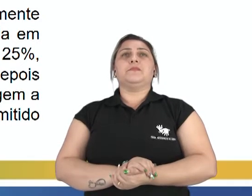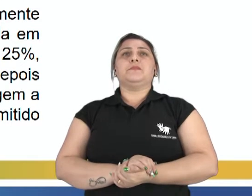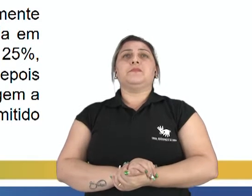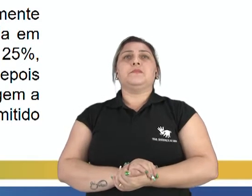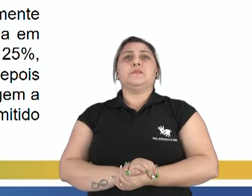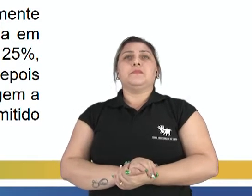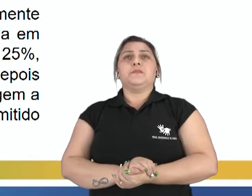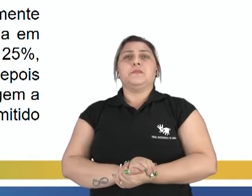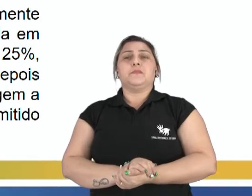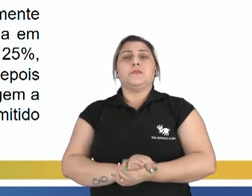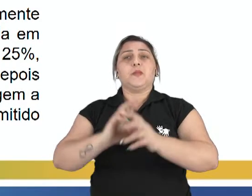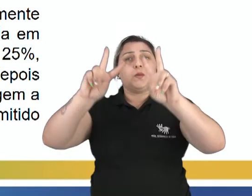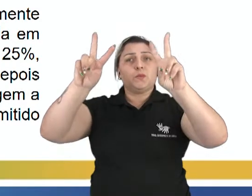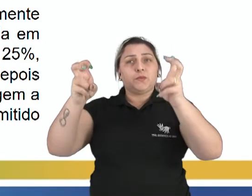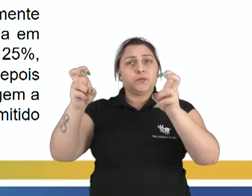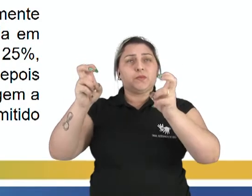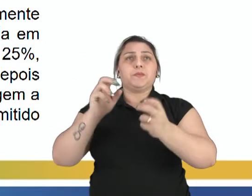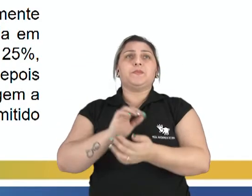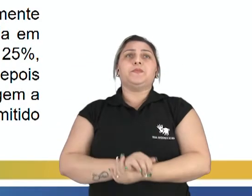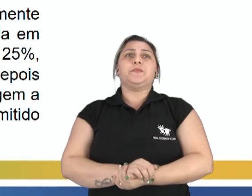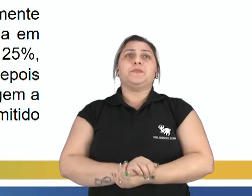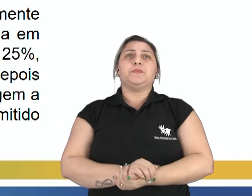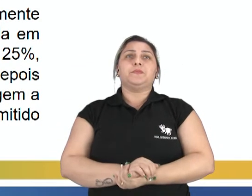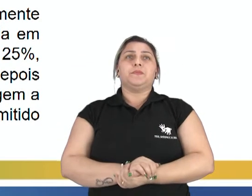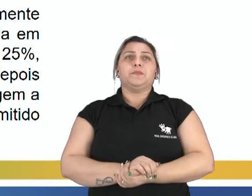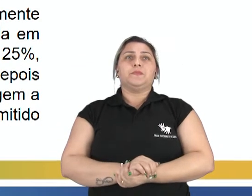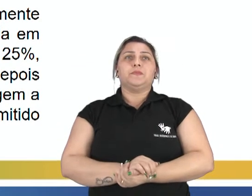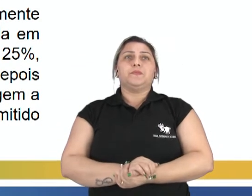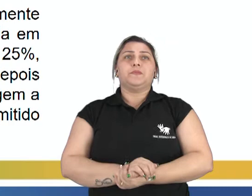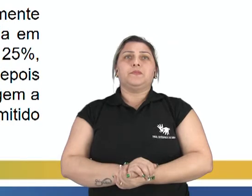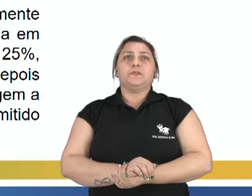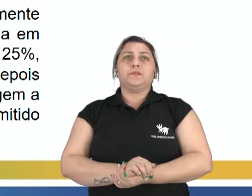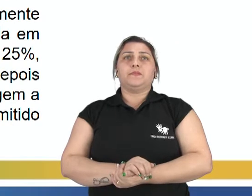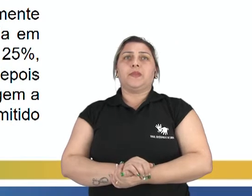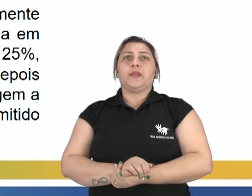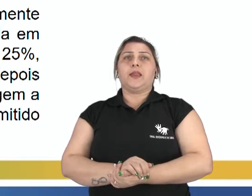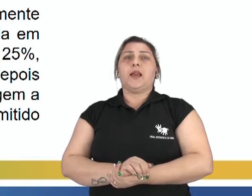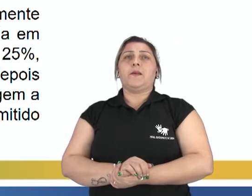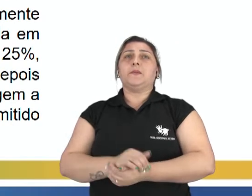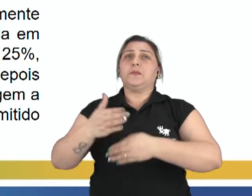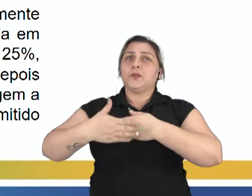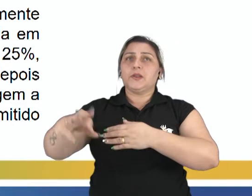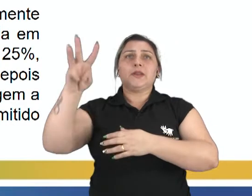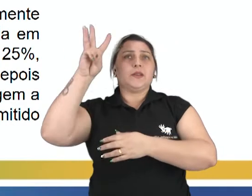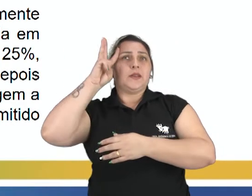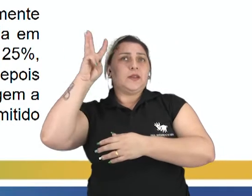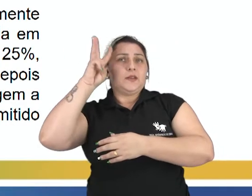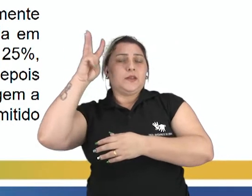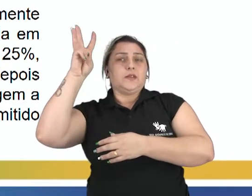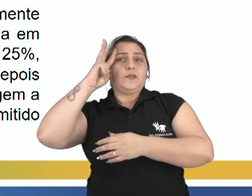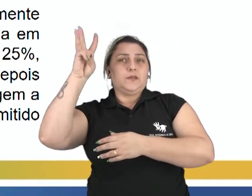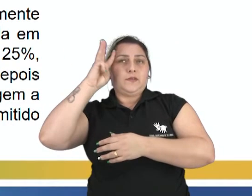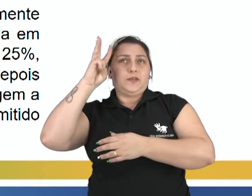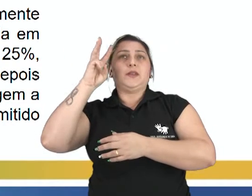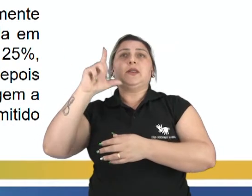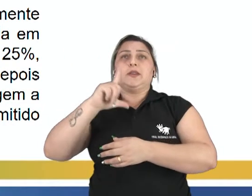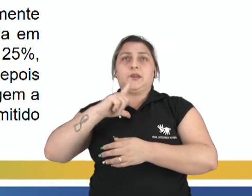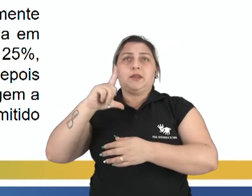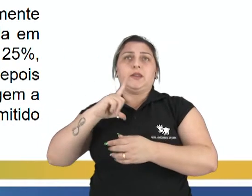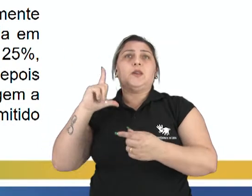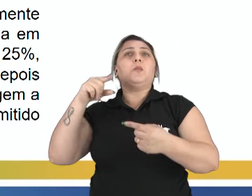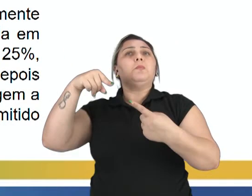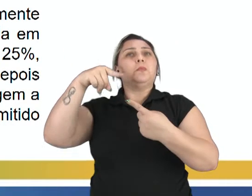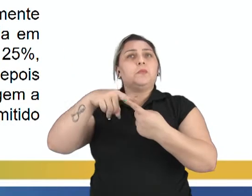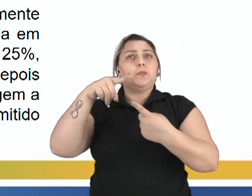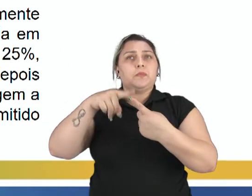é a manchete lá, o título dela, tá? Aí temos aqui o nosso subtítulo. A medida vale a partir desta terça-feira e tem como